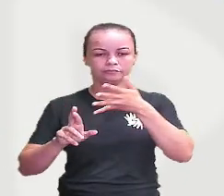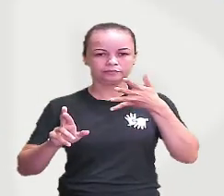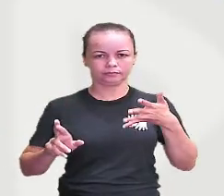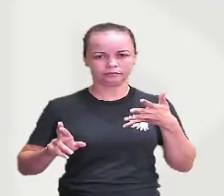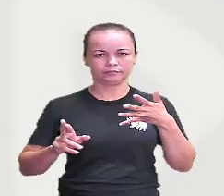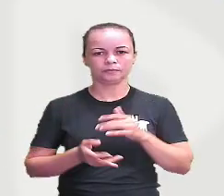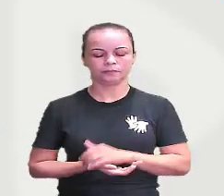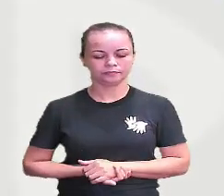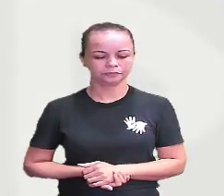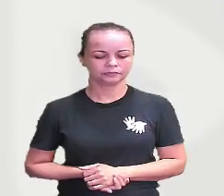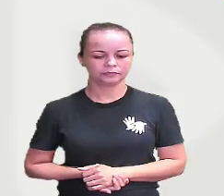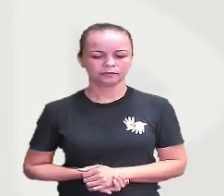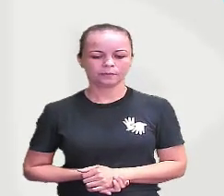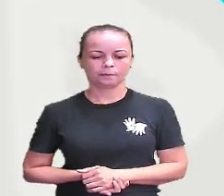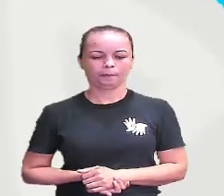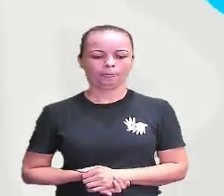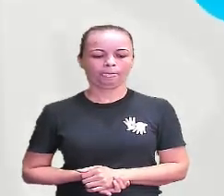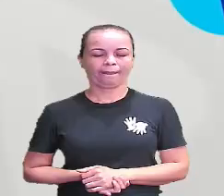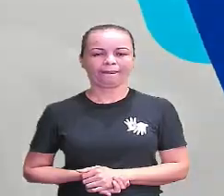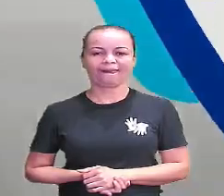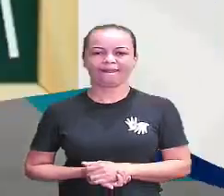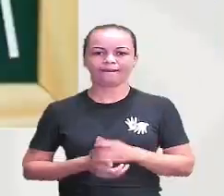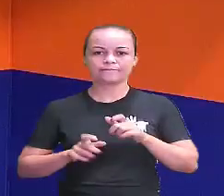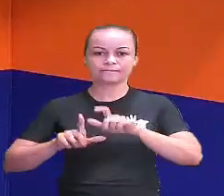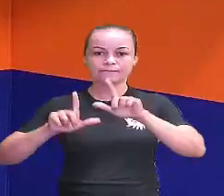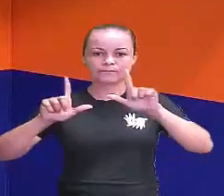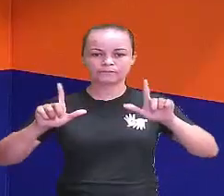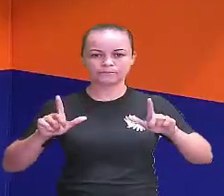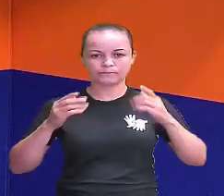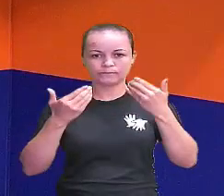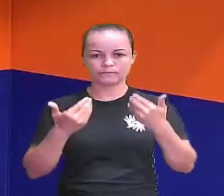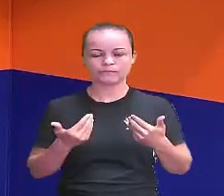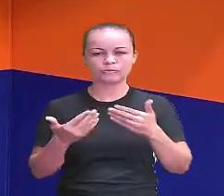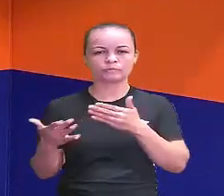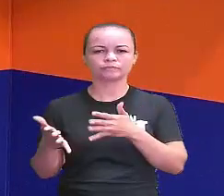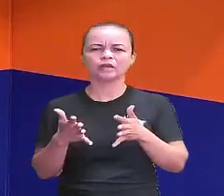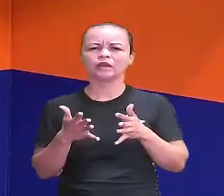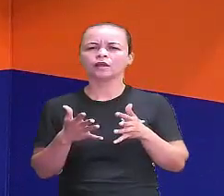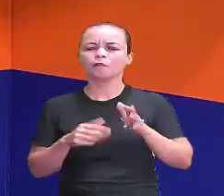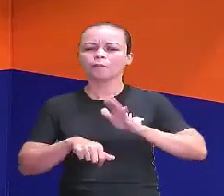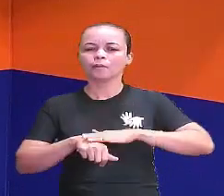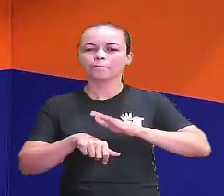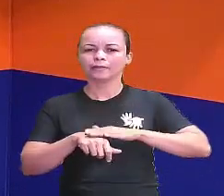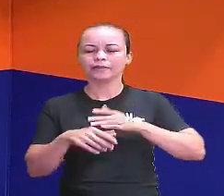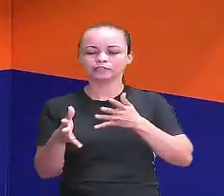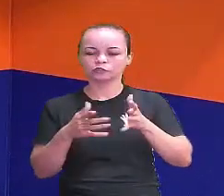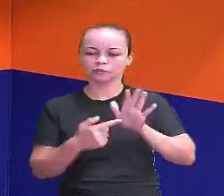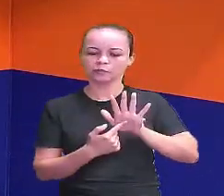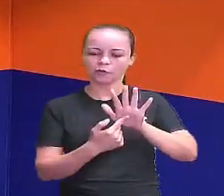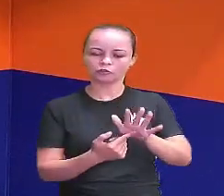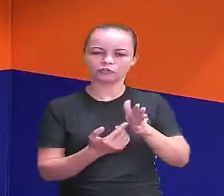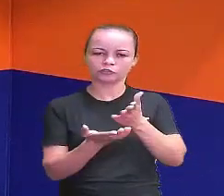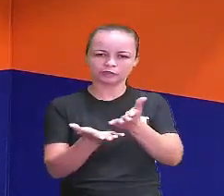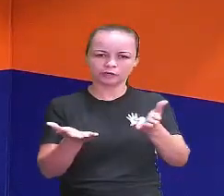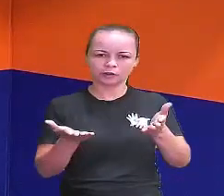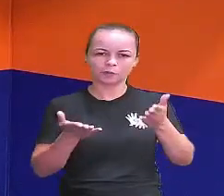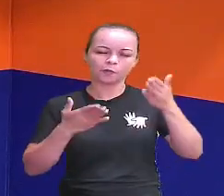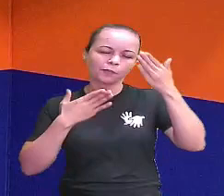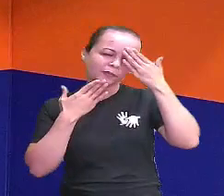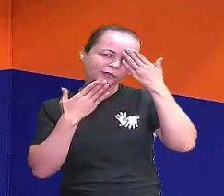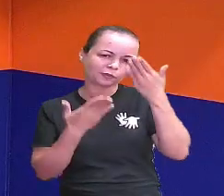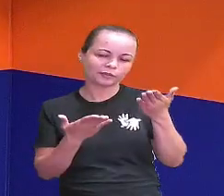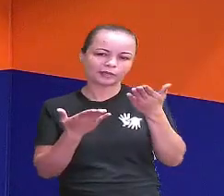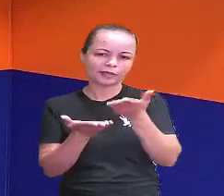perfeito. Eu vou pedir para a produção voltar aqui comigo, tá? Que é um momento para eu justamente registrar aqui com letras garrafais. Muito obrigado